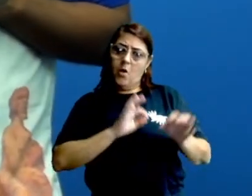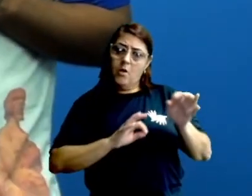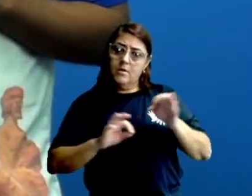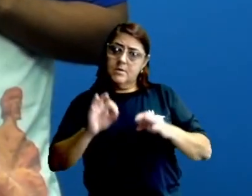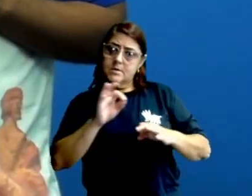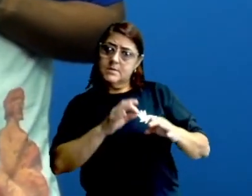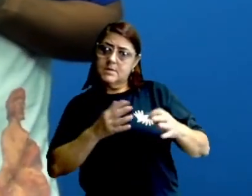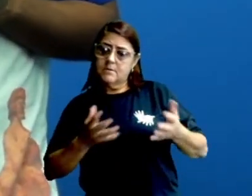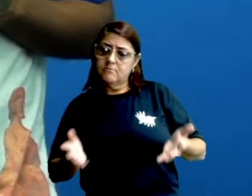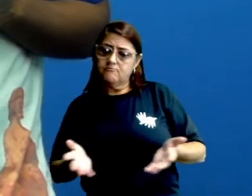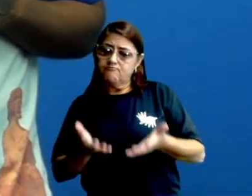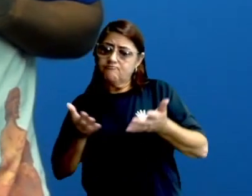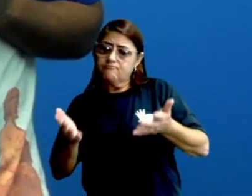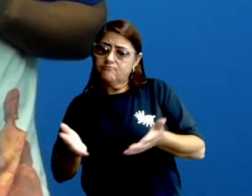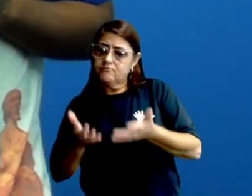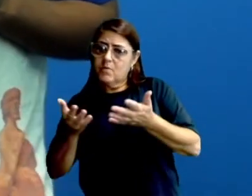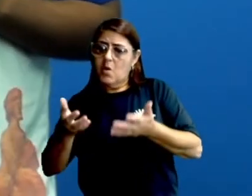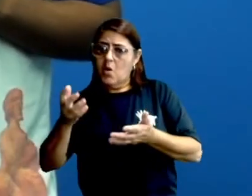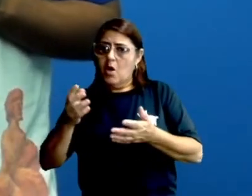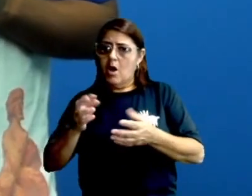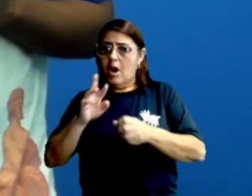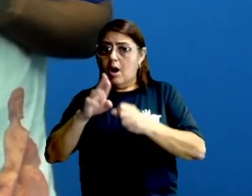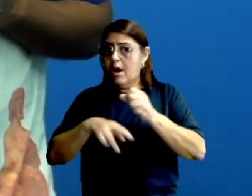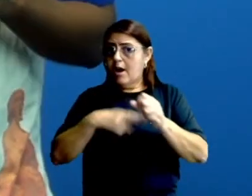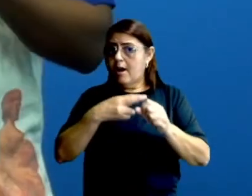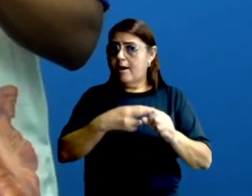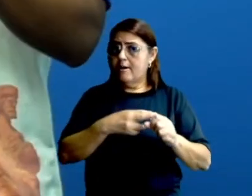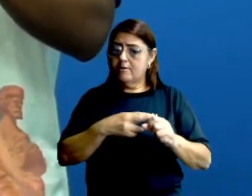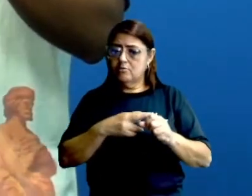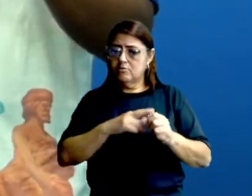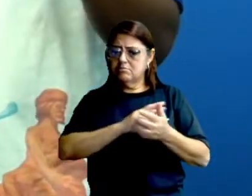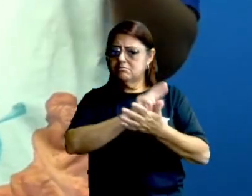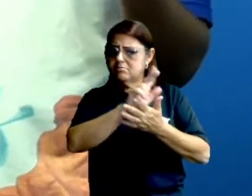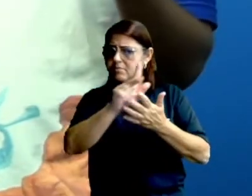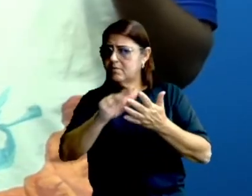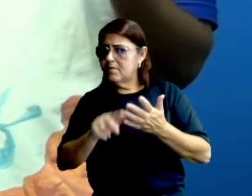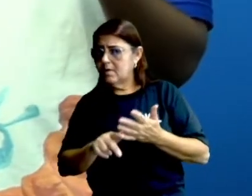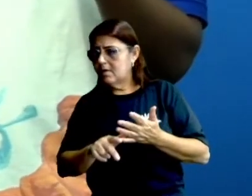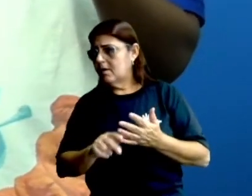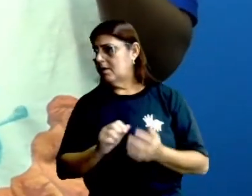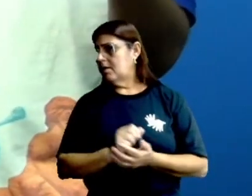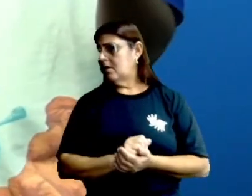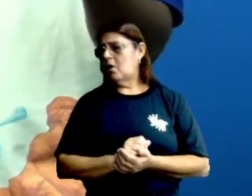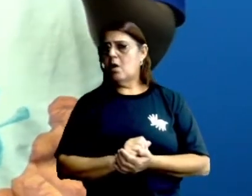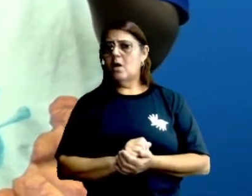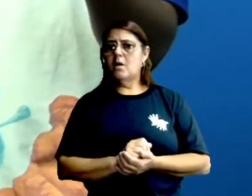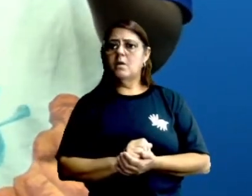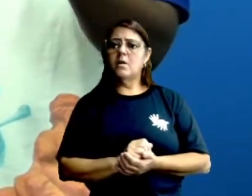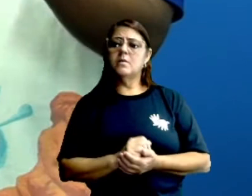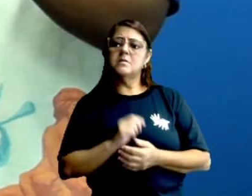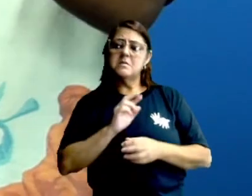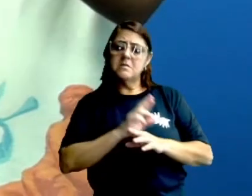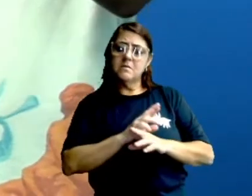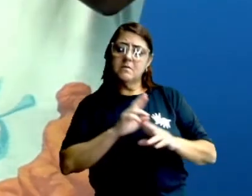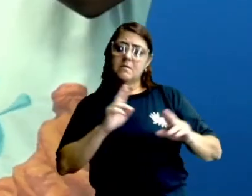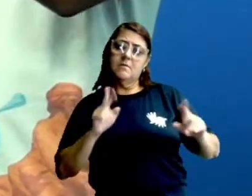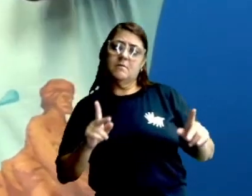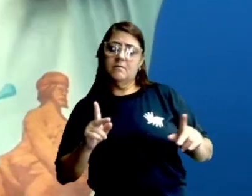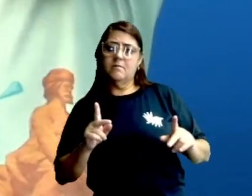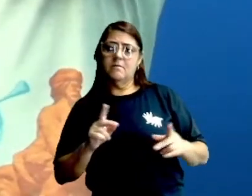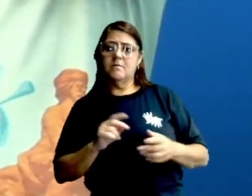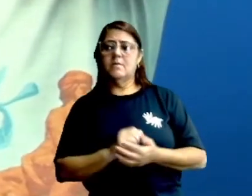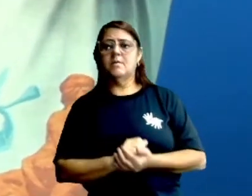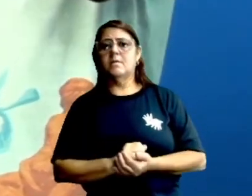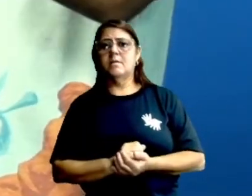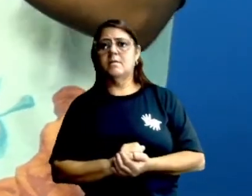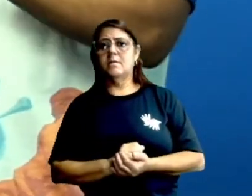território, vai dominando esses diferentes reinos de diferentes etnias. Essas diferentes etnias, esses diferentes reinos, né? Eles